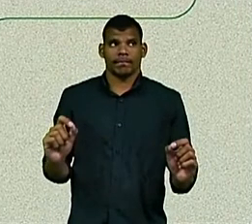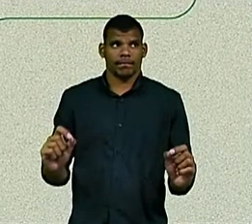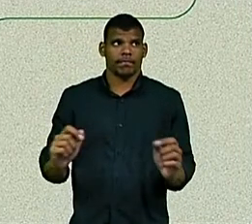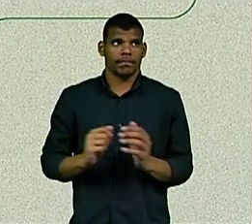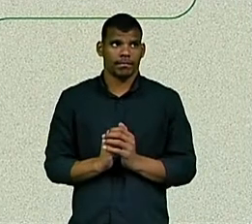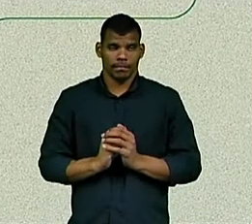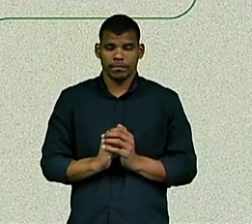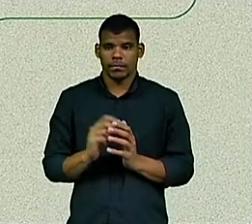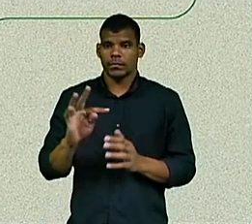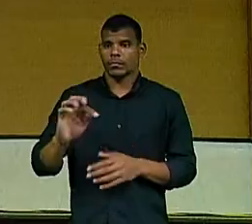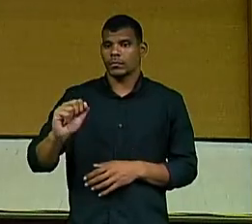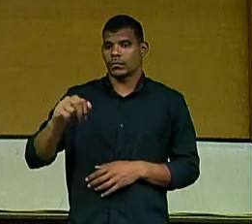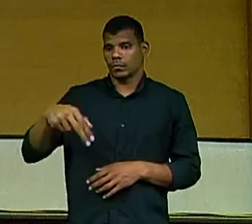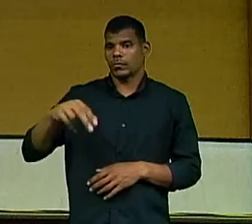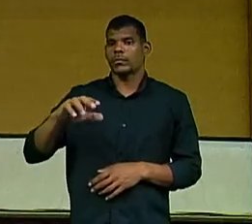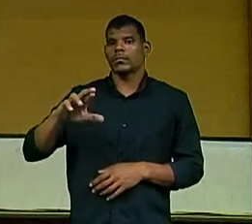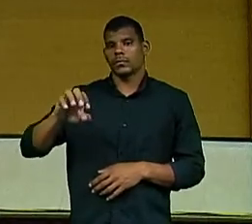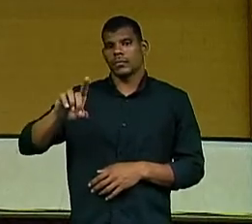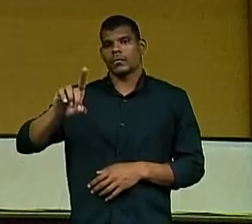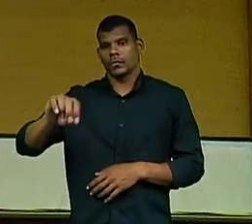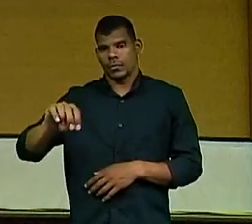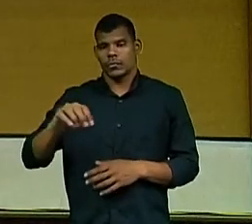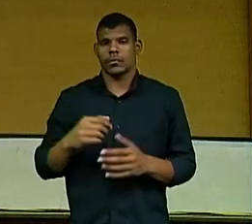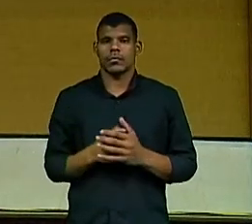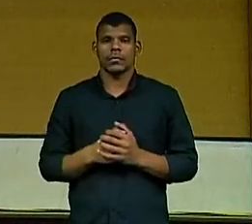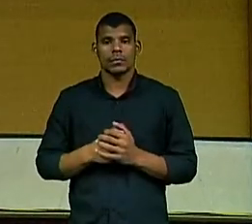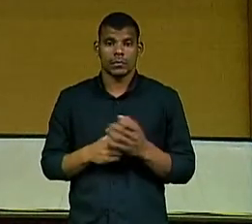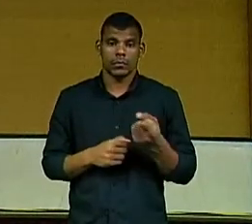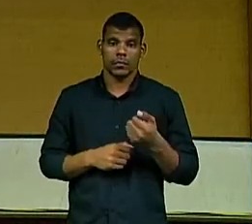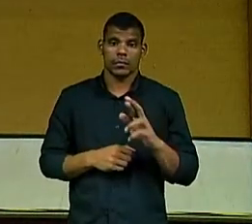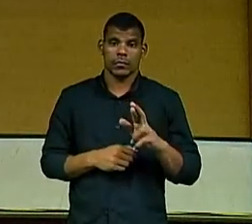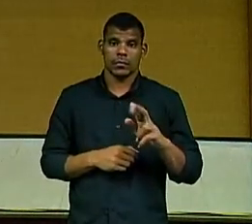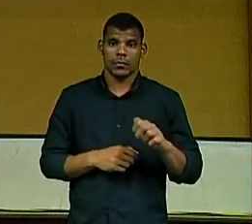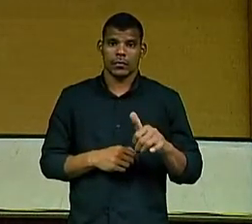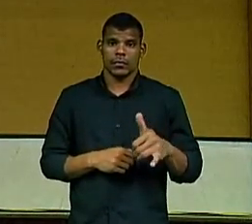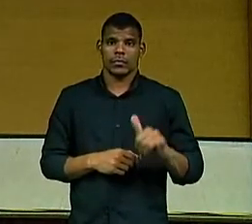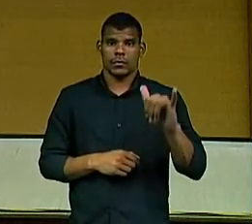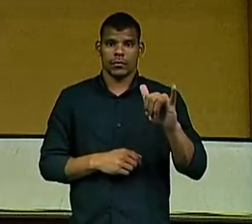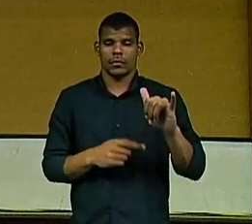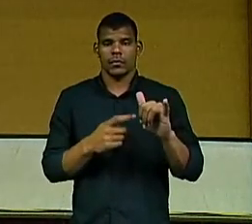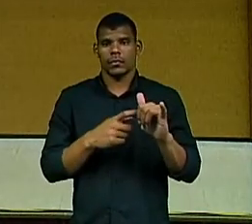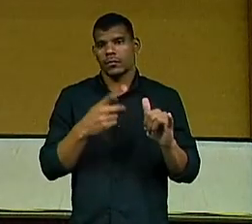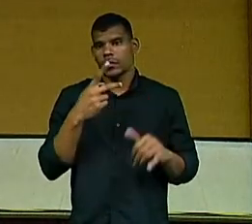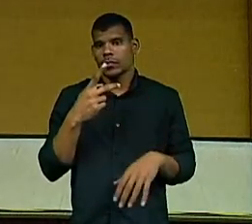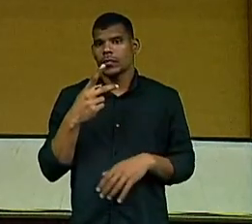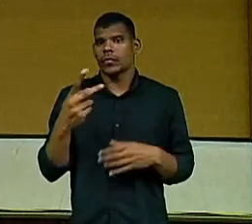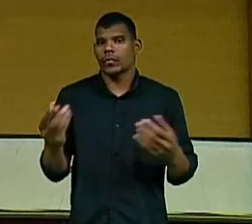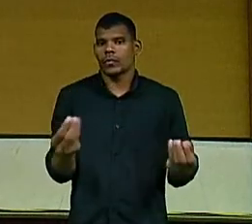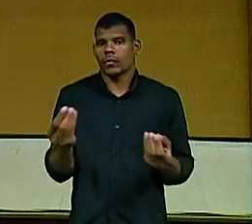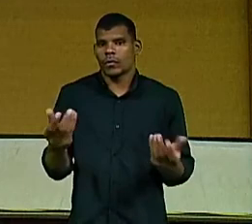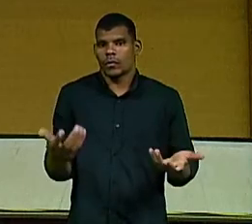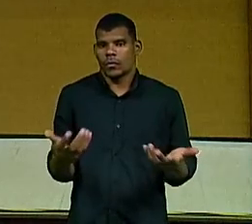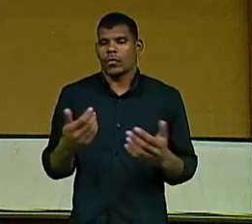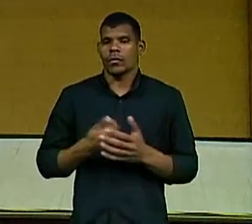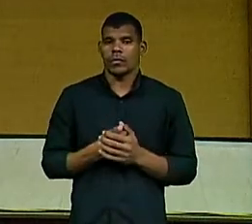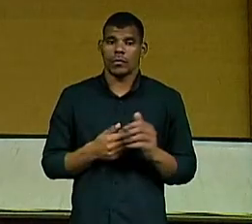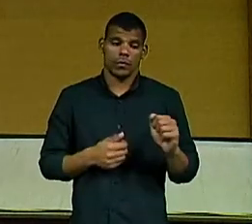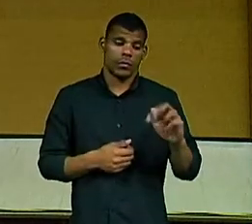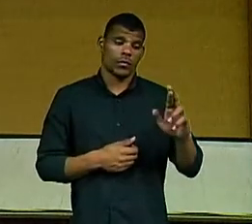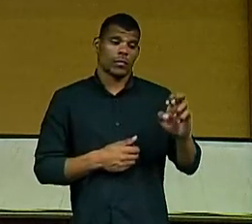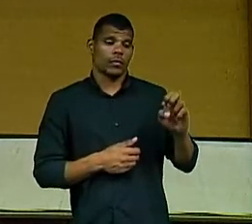eleição do Tancredo Neves o José Sarney por exemplo o José Sarney ele era da arena